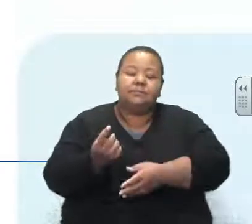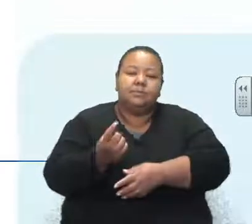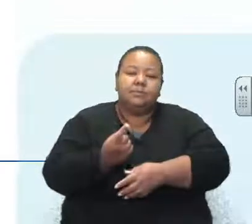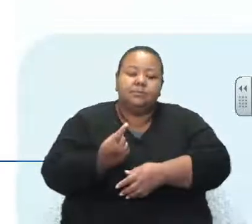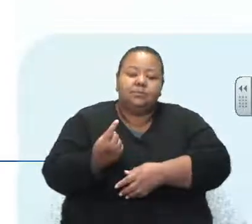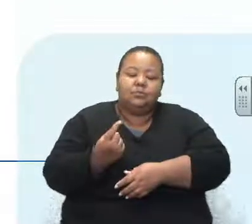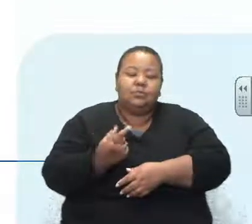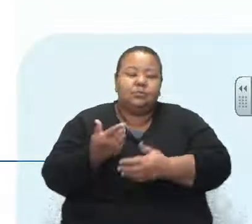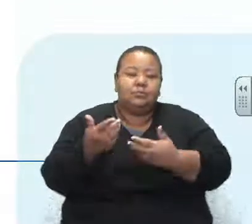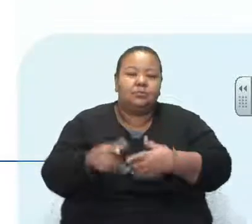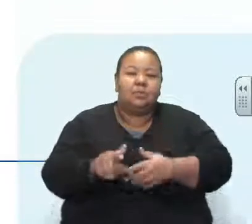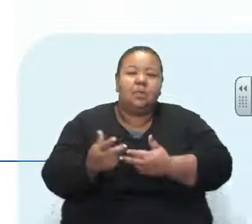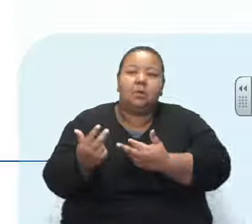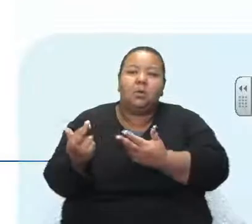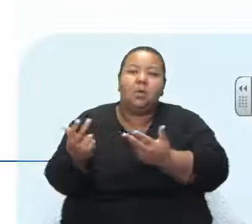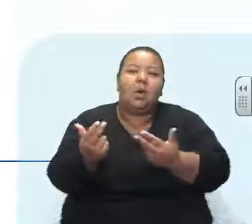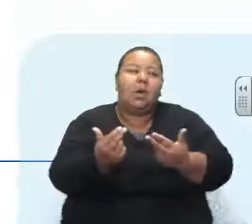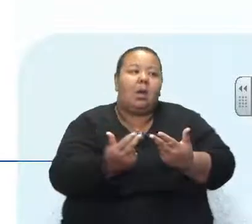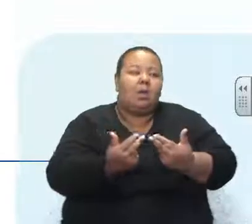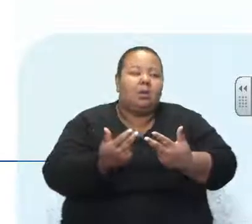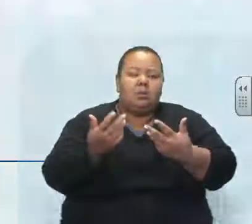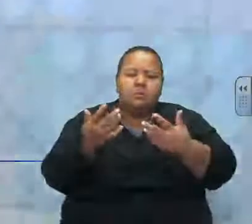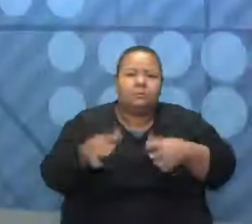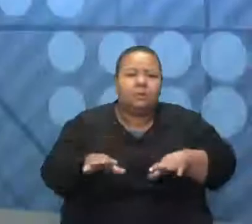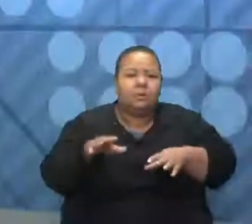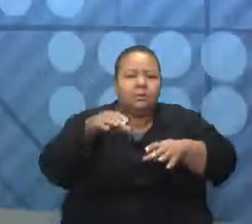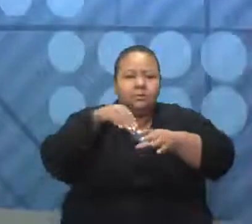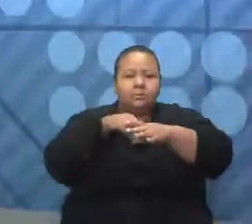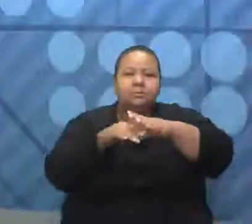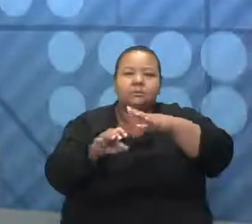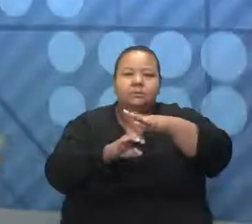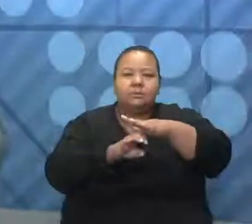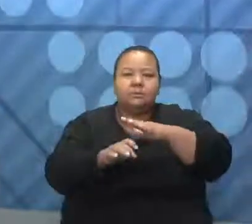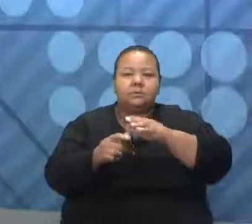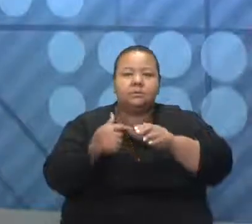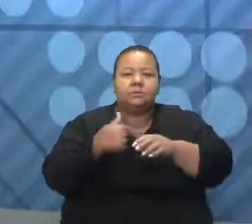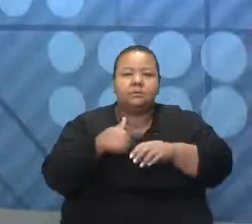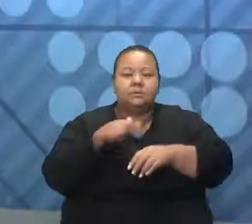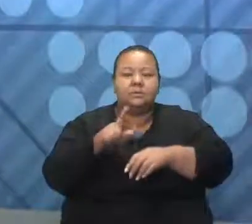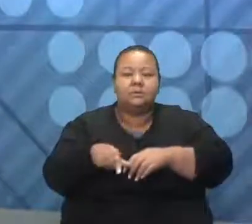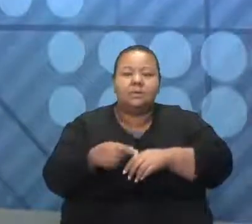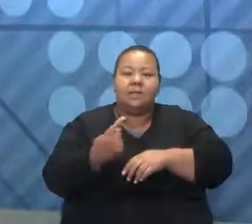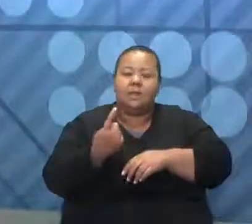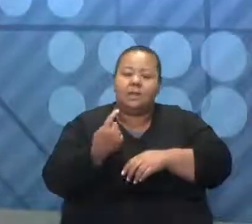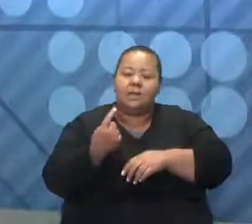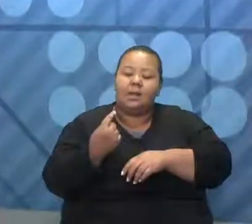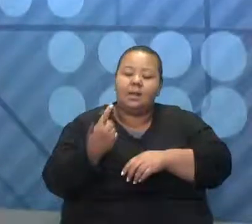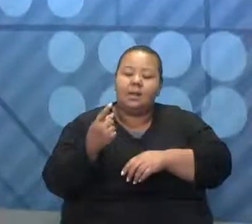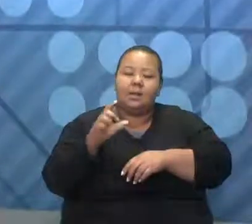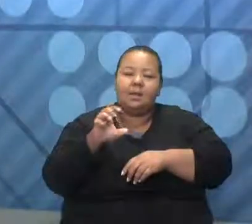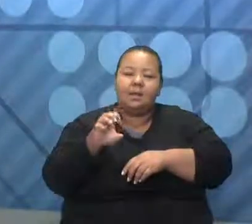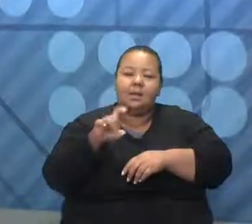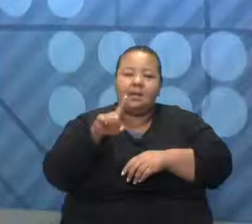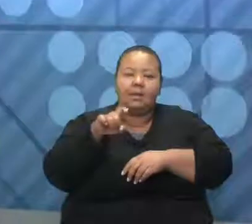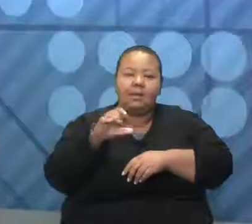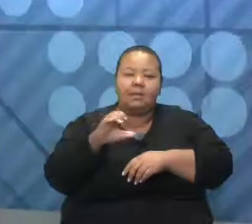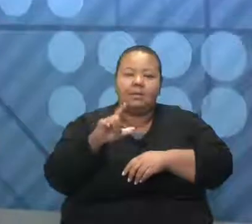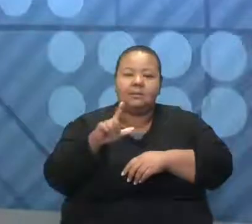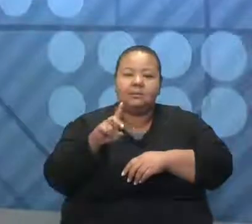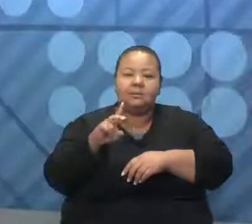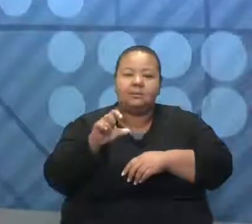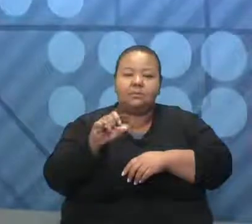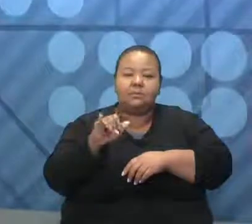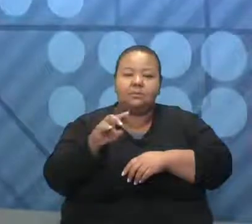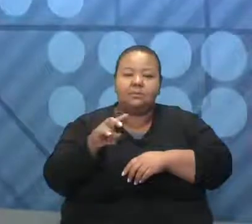ser mais um ali na minha empresa. Eu quero ser exclusiva. Eu quero quando eu ligar